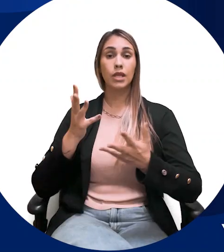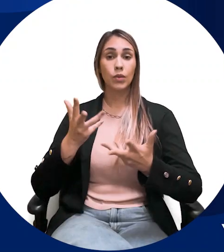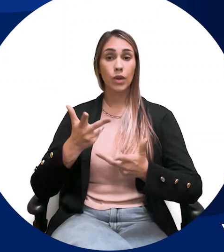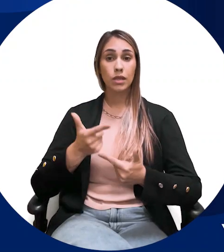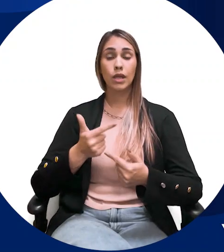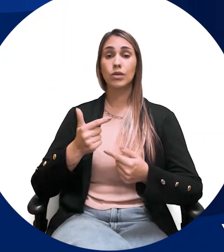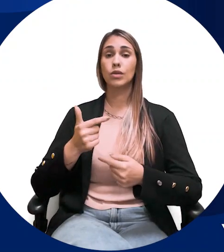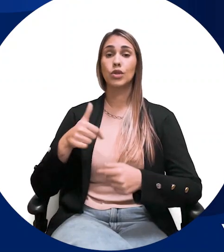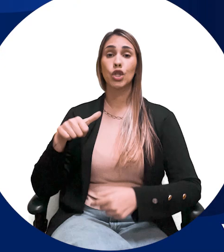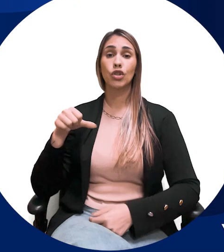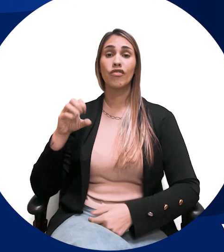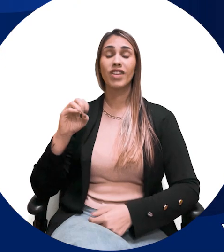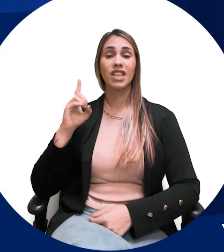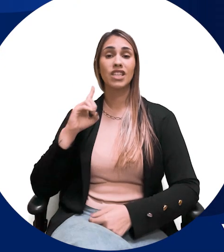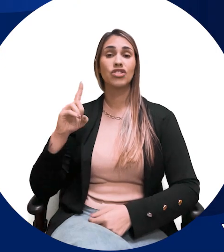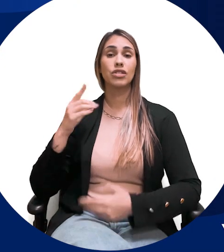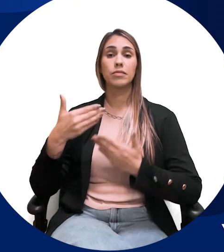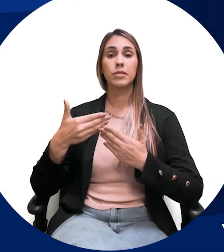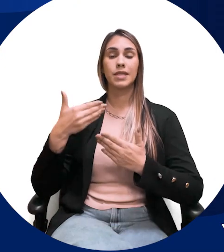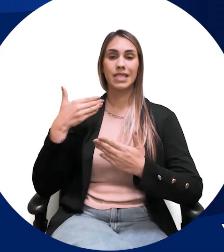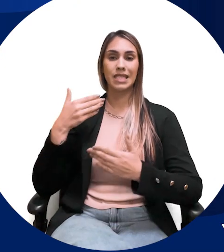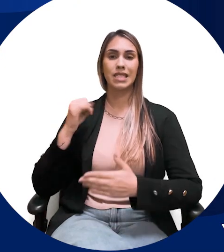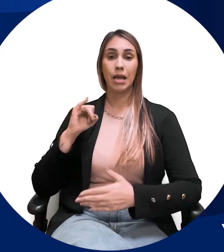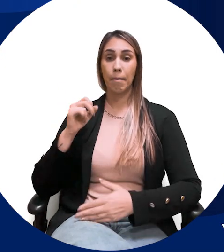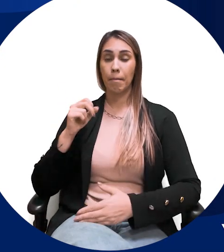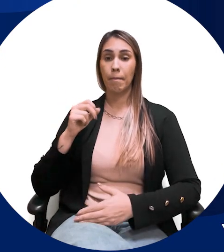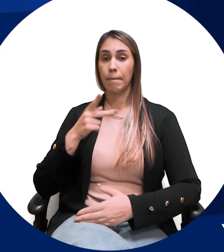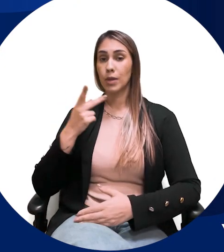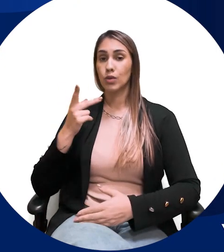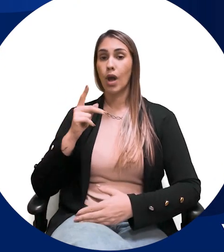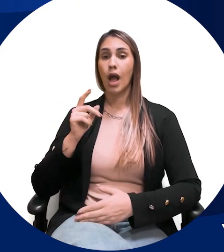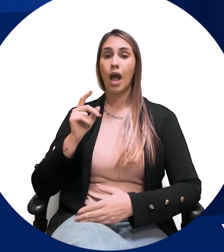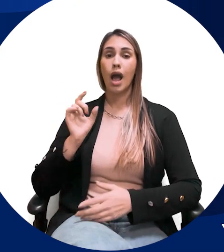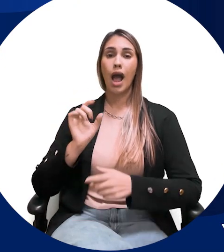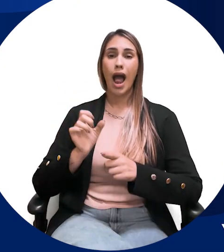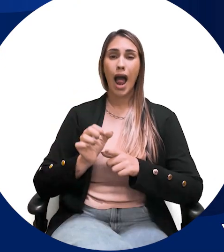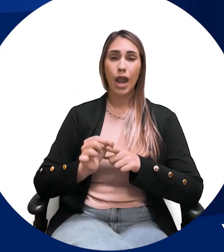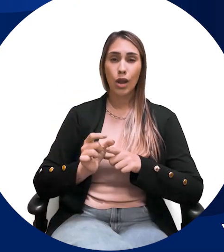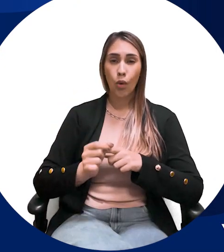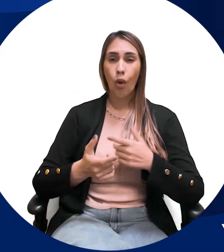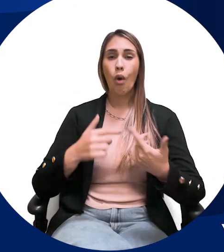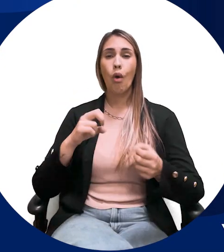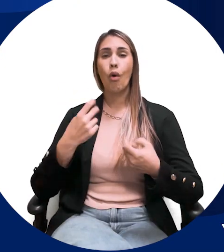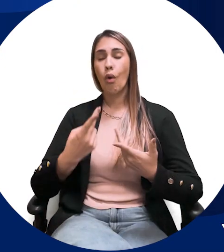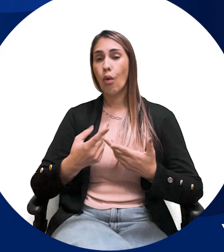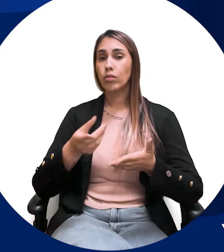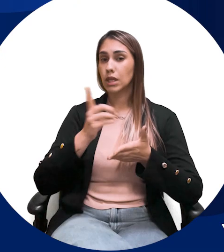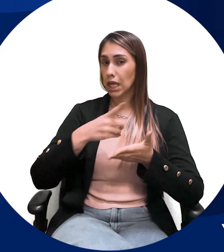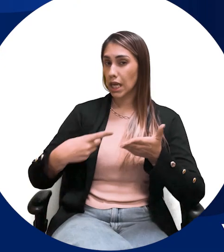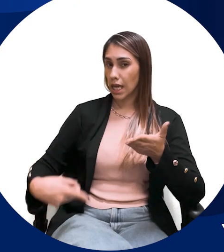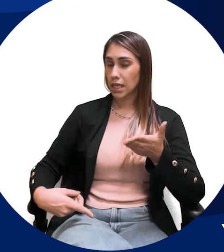legível, atualizado dos últimos 90 dias. Caso o imóvel seja alugado, deve encaminhar o contrato de